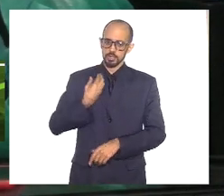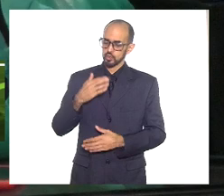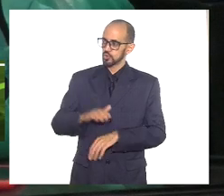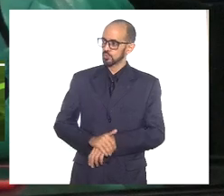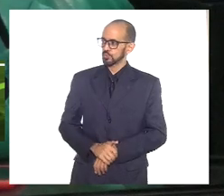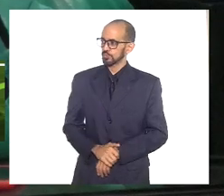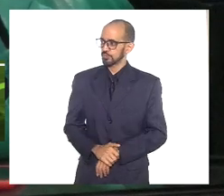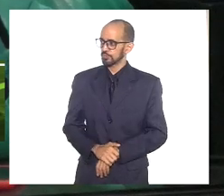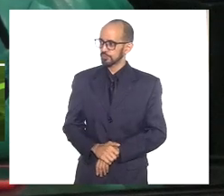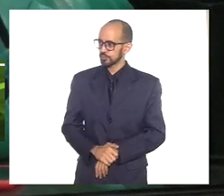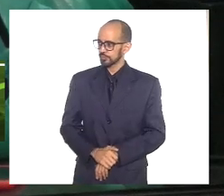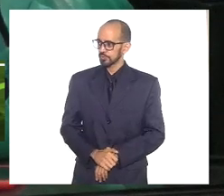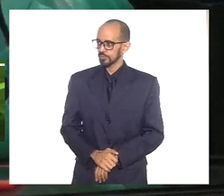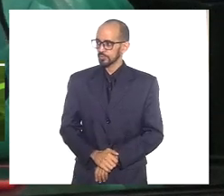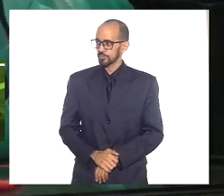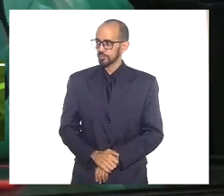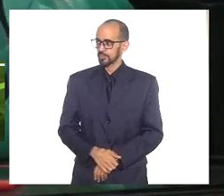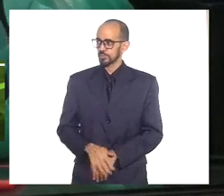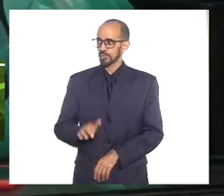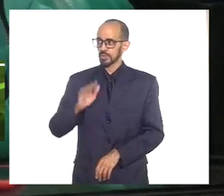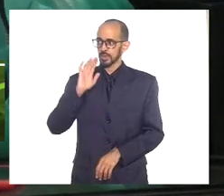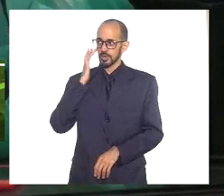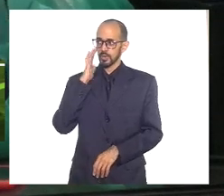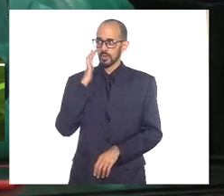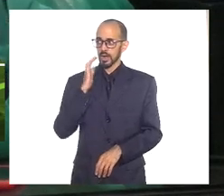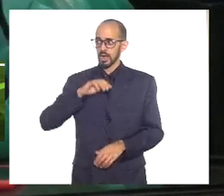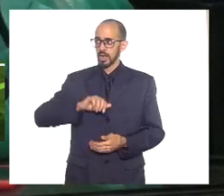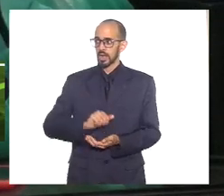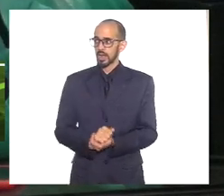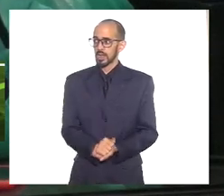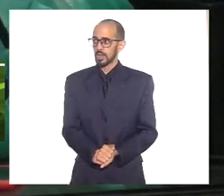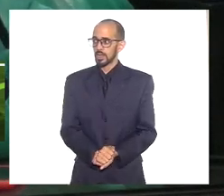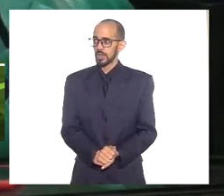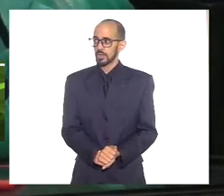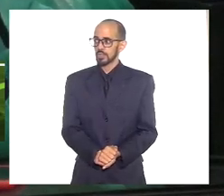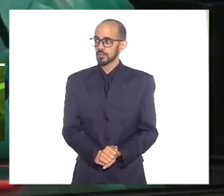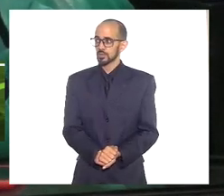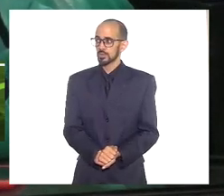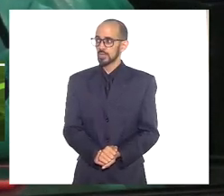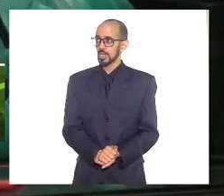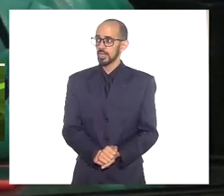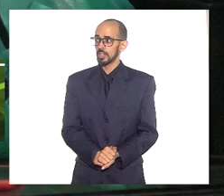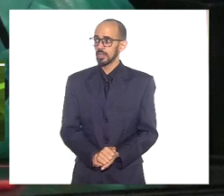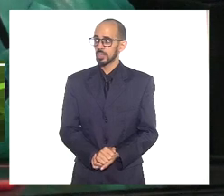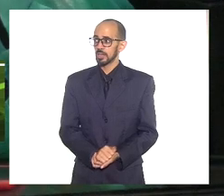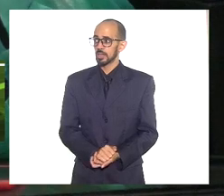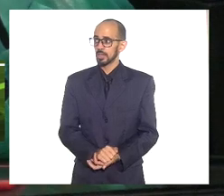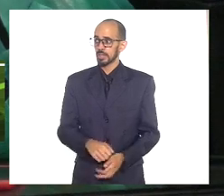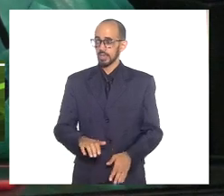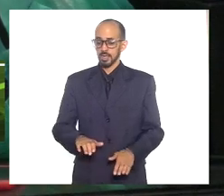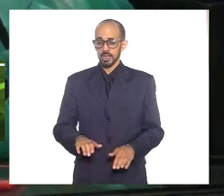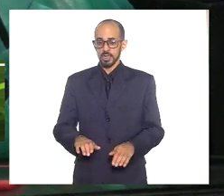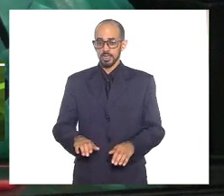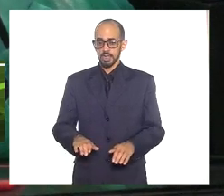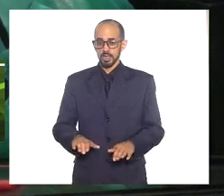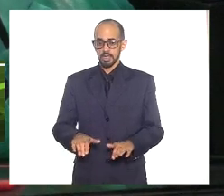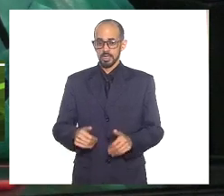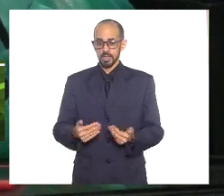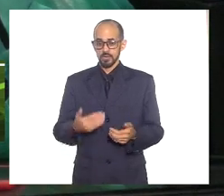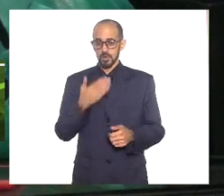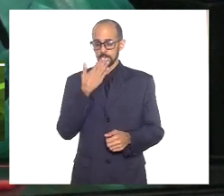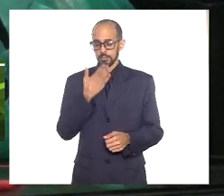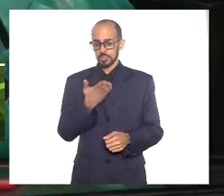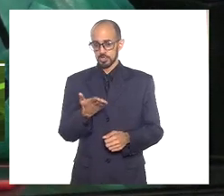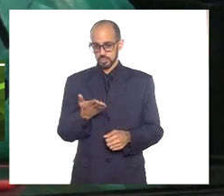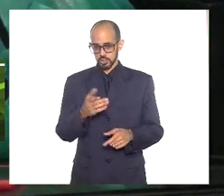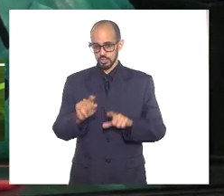que o deputado Márcio Canella, ao solicitar a sua exposição, o